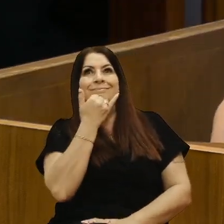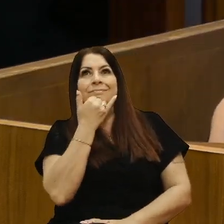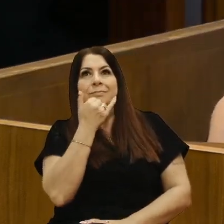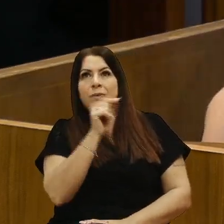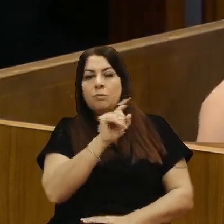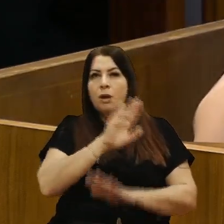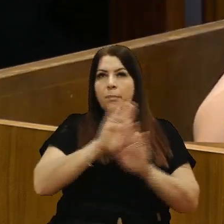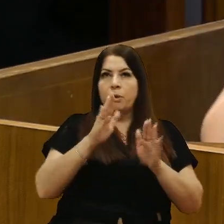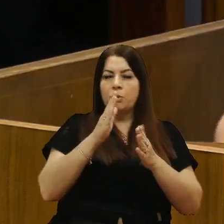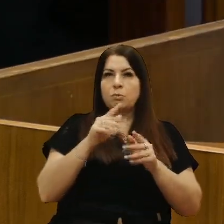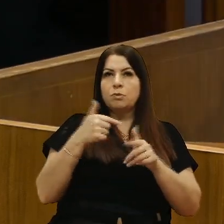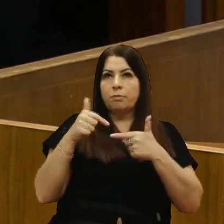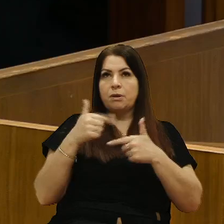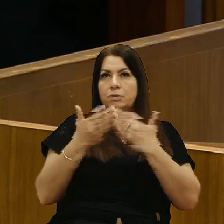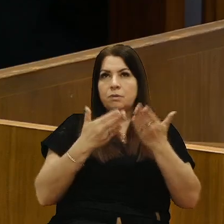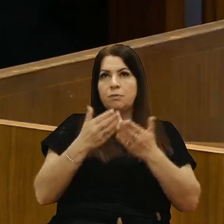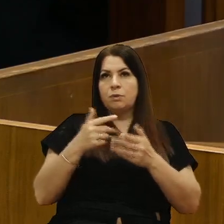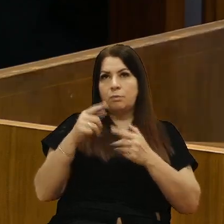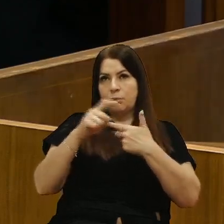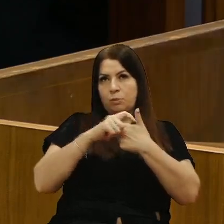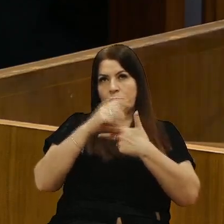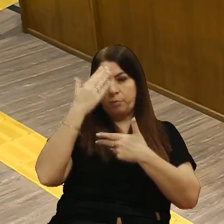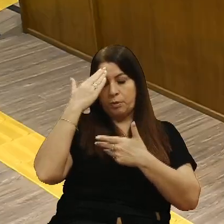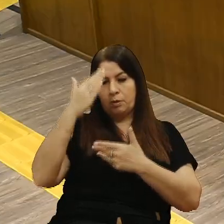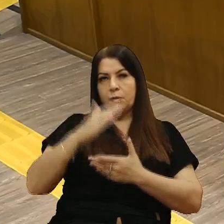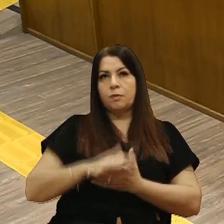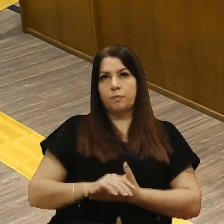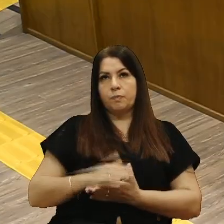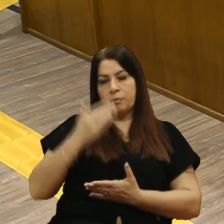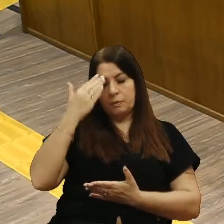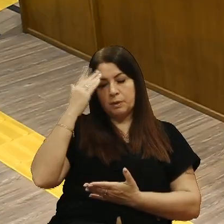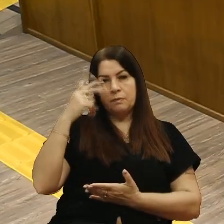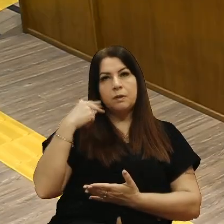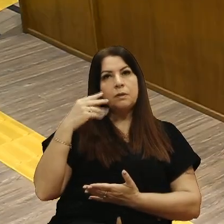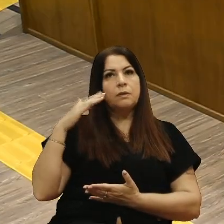serviços e ações importantes do nosso executivo. Obrigada. Obrigado, vereadora Andressa Marques.